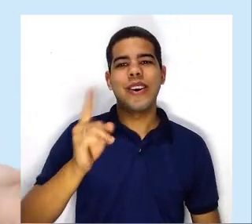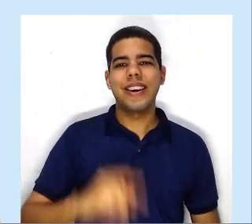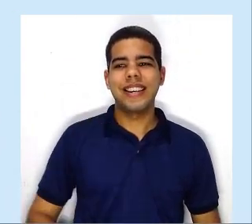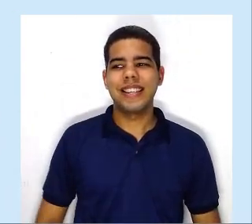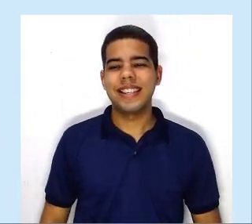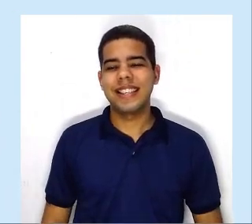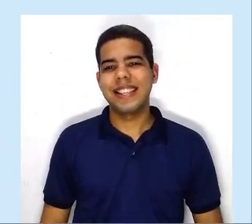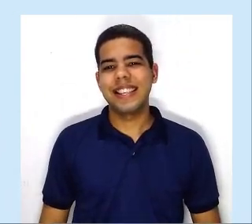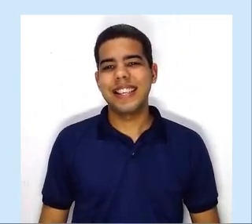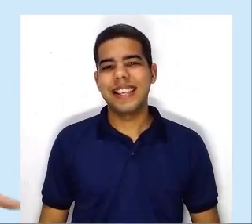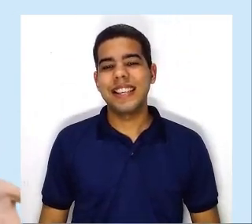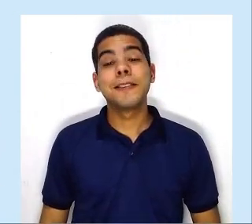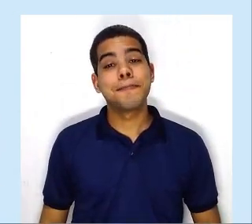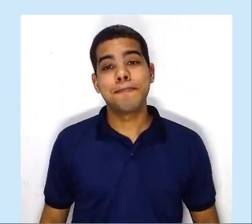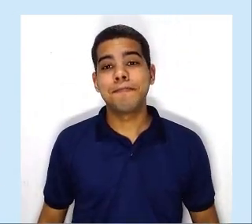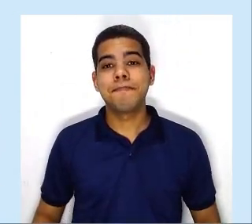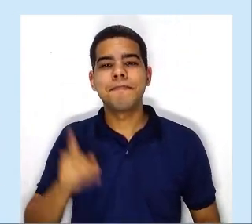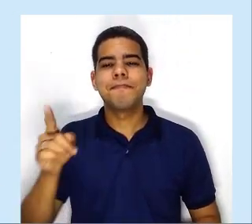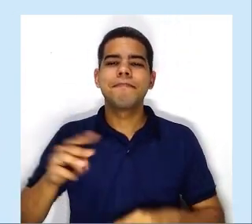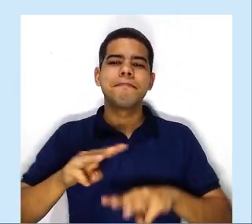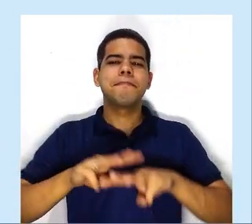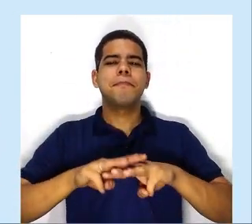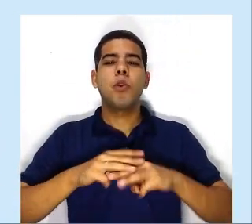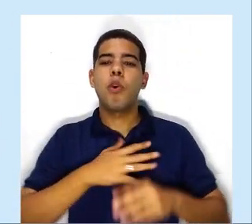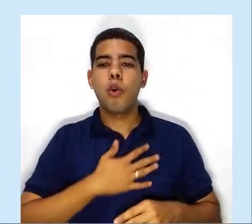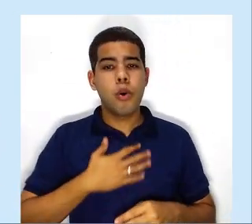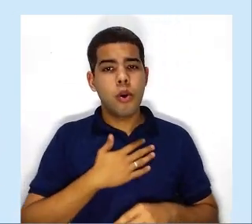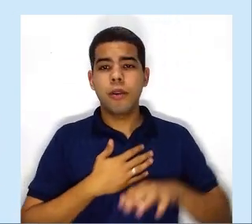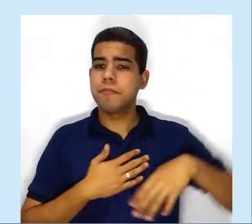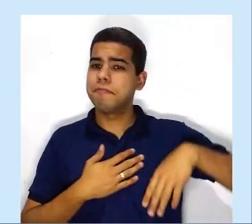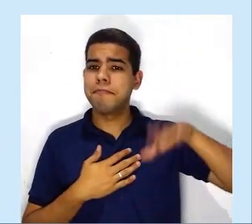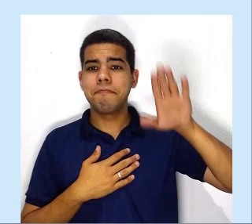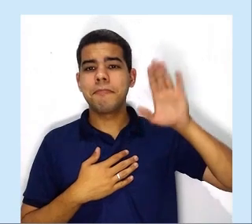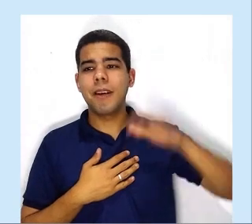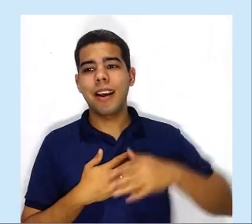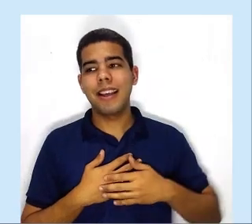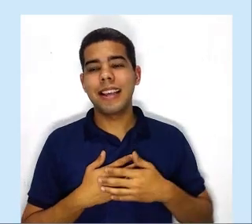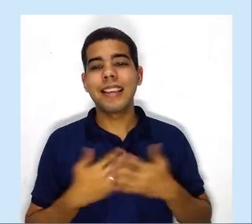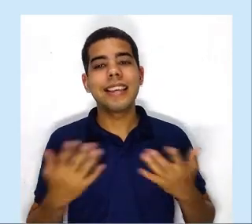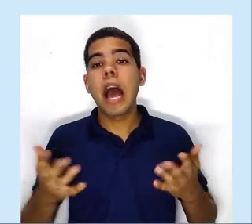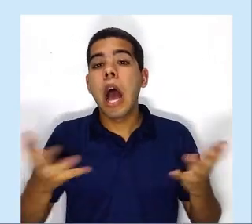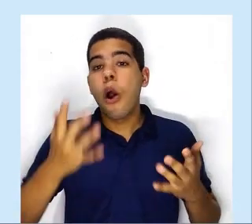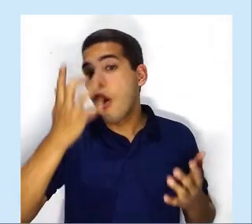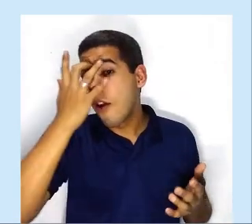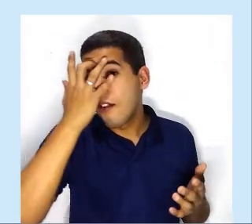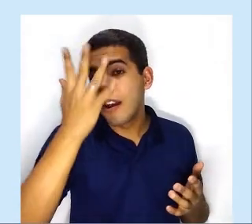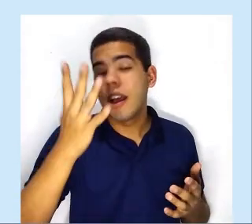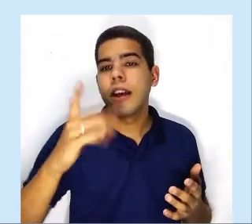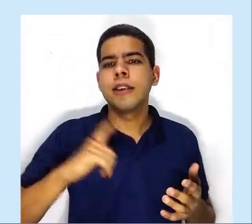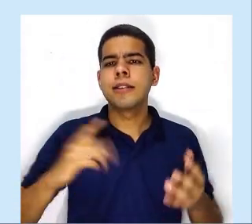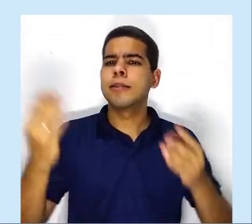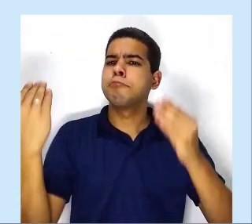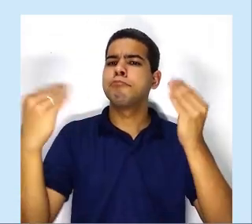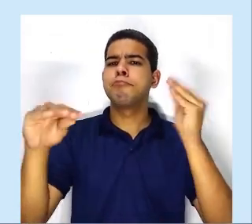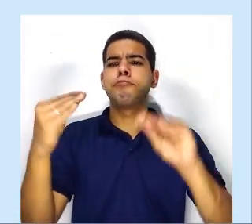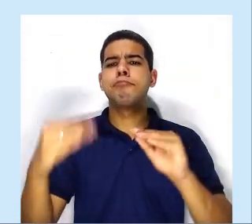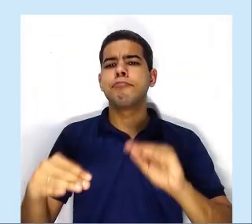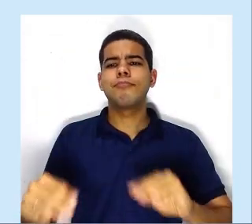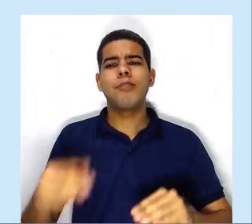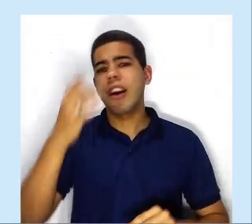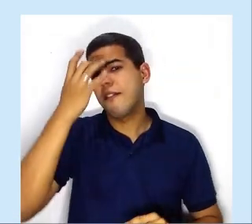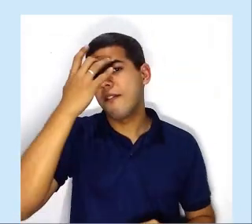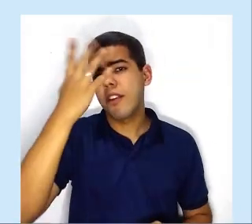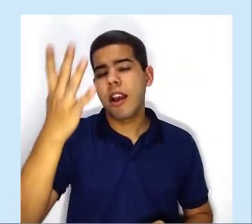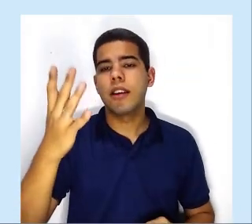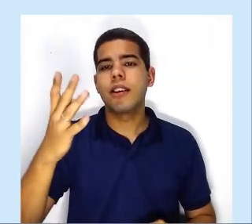dos alunos que adoram essa disciplina, não é? E como ficou fácil agora apresentar os resultados com